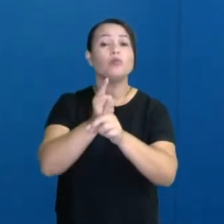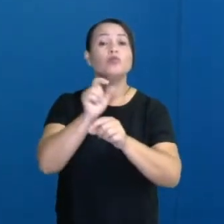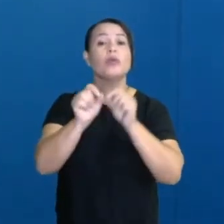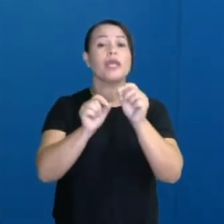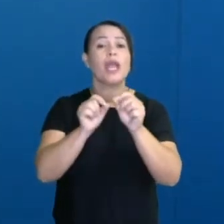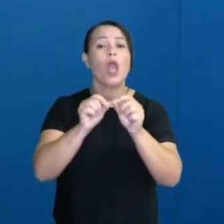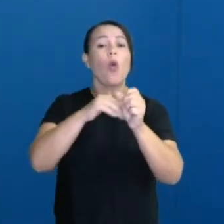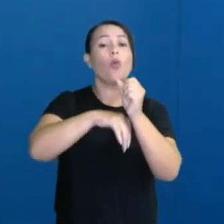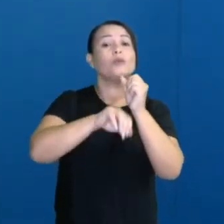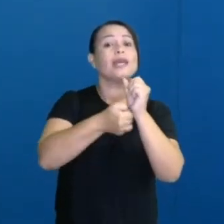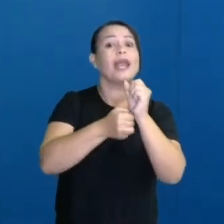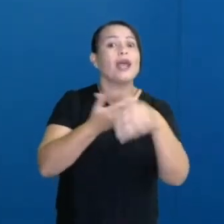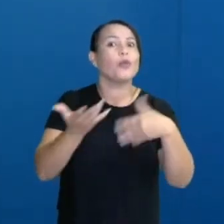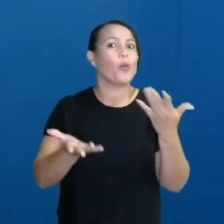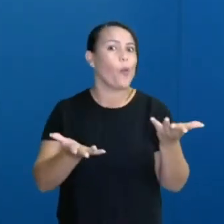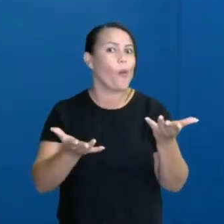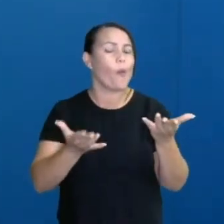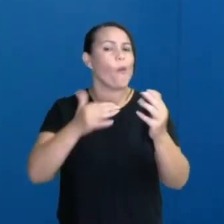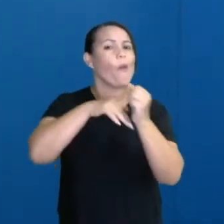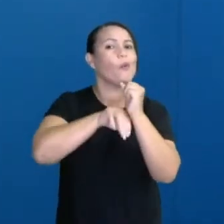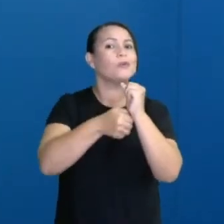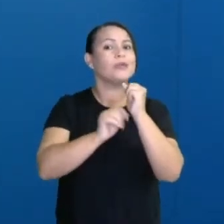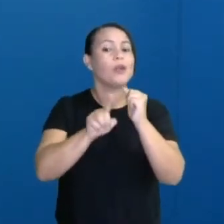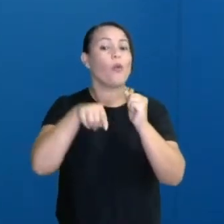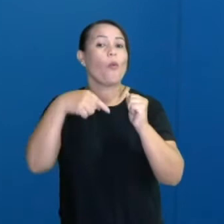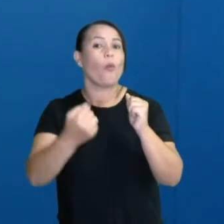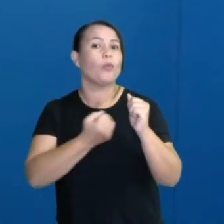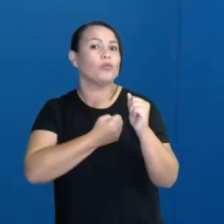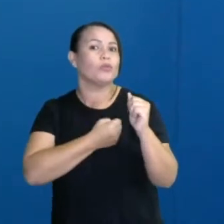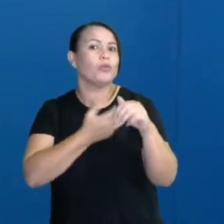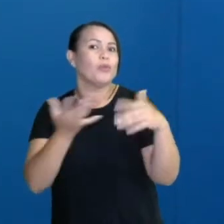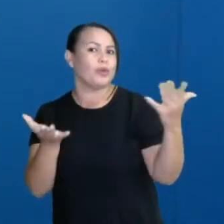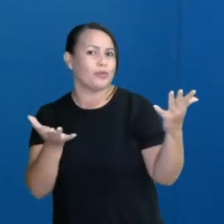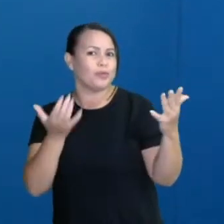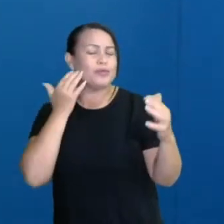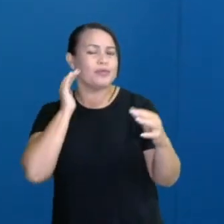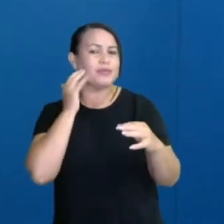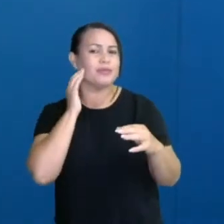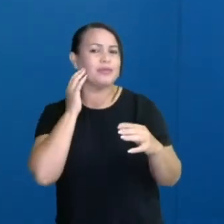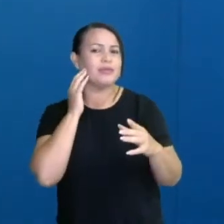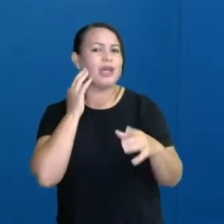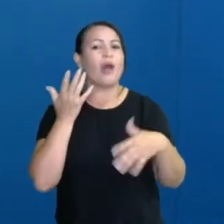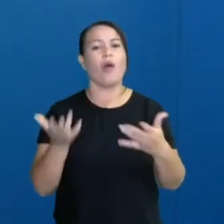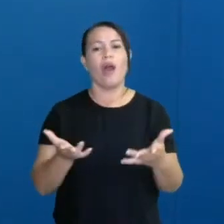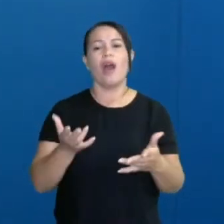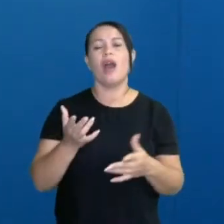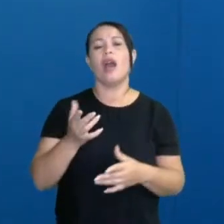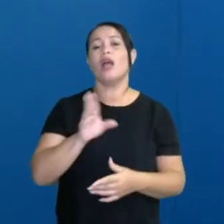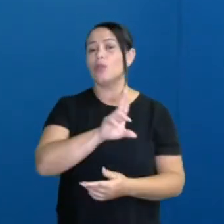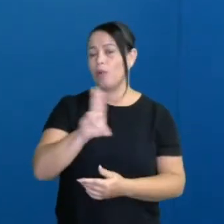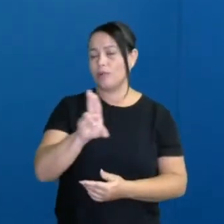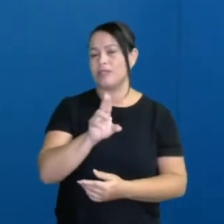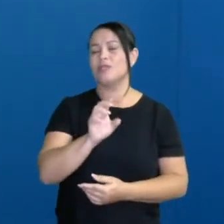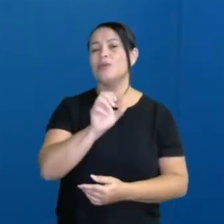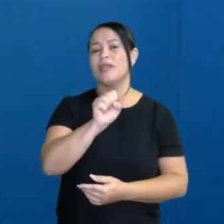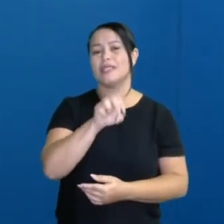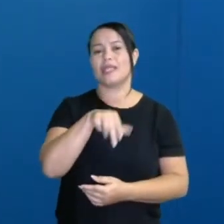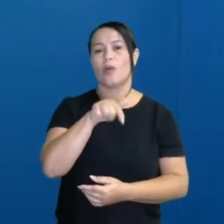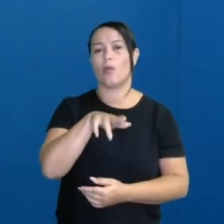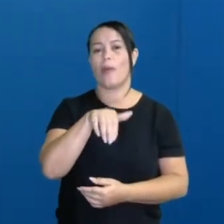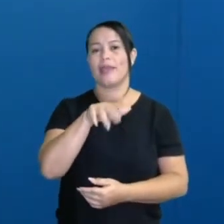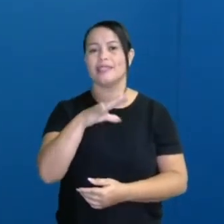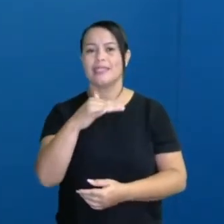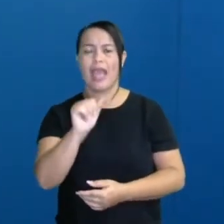seja, você vai descobrir qual é o próximo número, tá bem? Então, isso nós chamamos de sequência. Tem